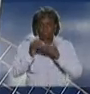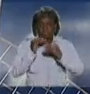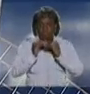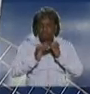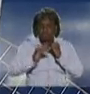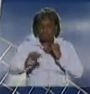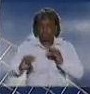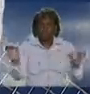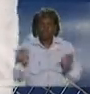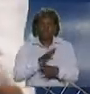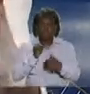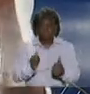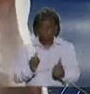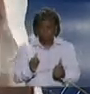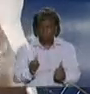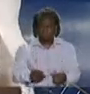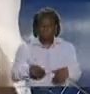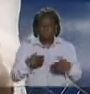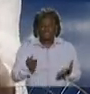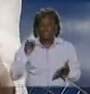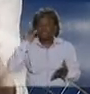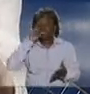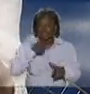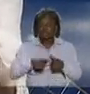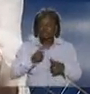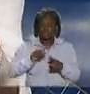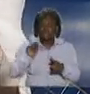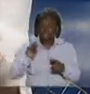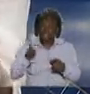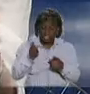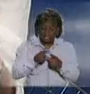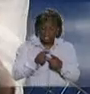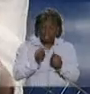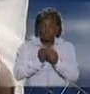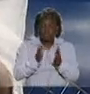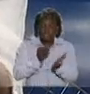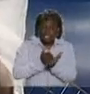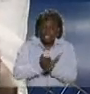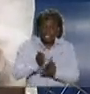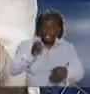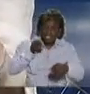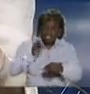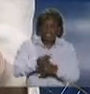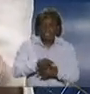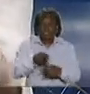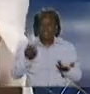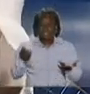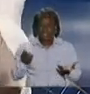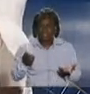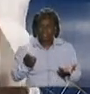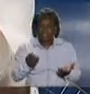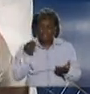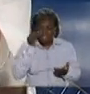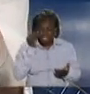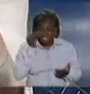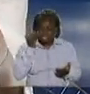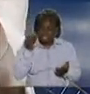fase de maturidade, né? Então, o ponto crítico é a fase de introdução no mercado, é a fase onde ela está